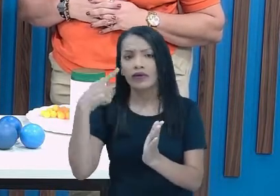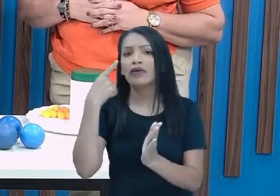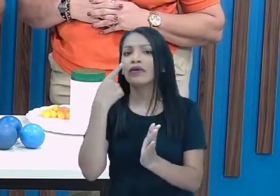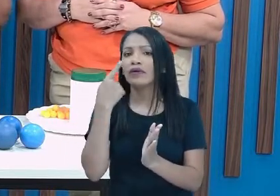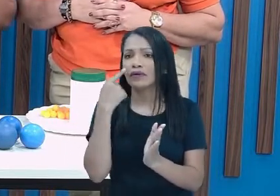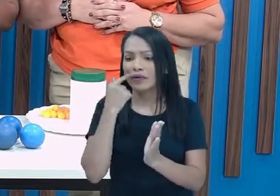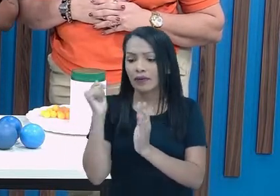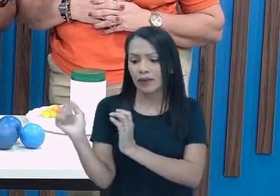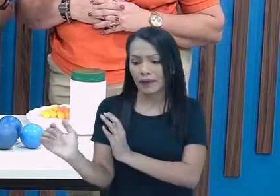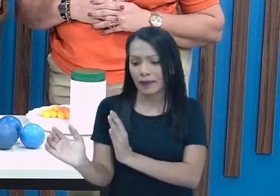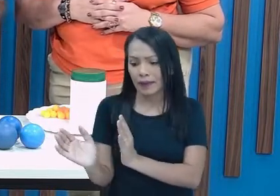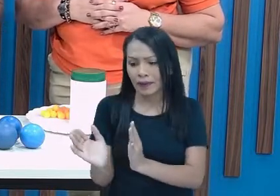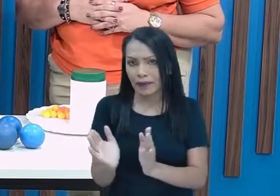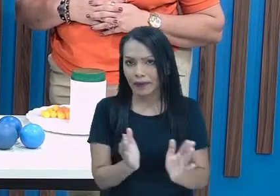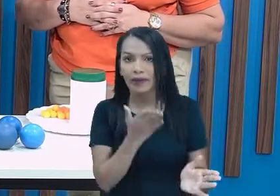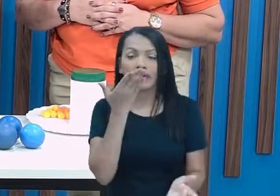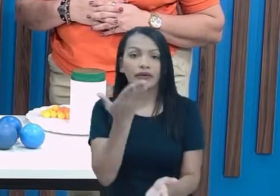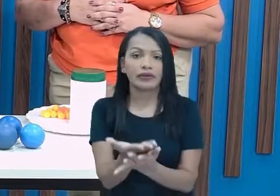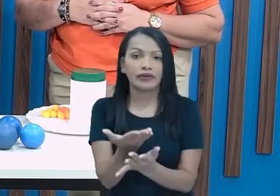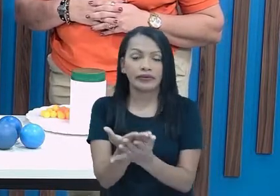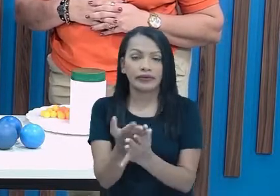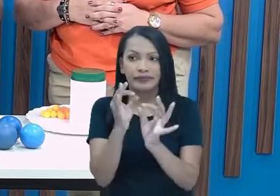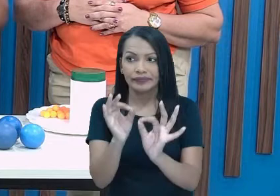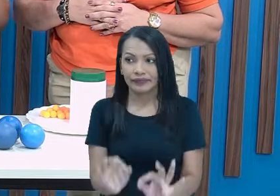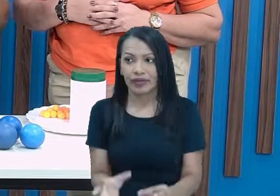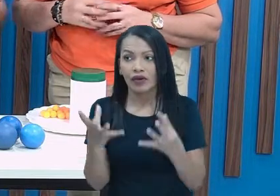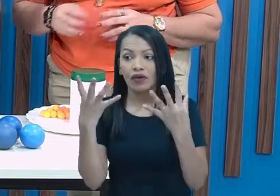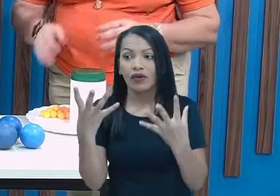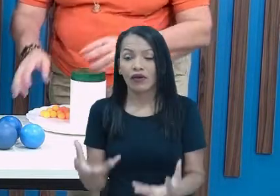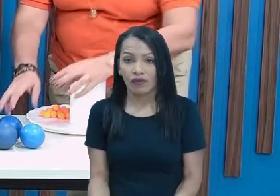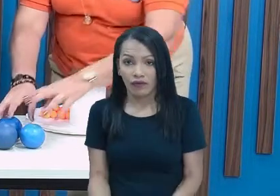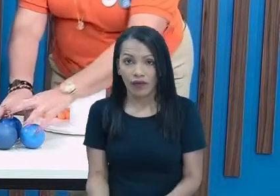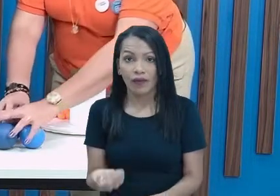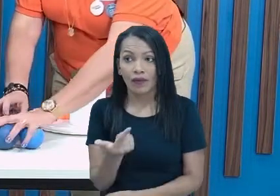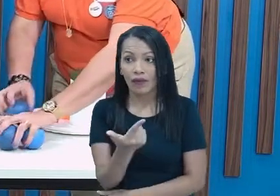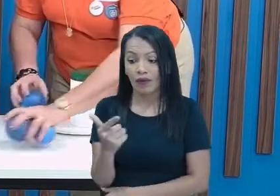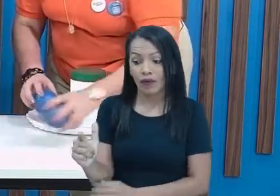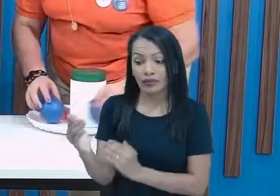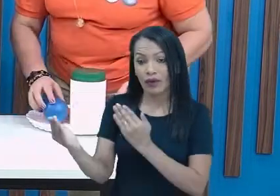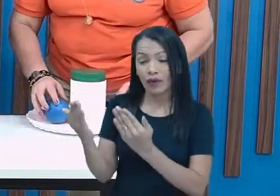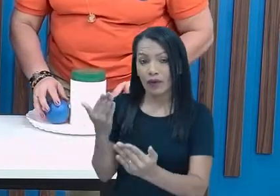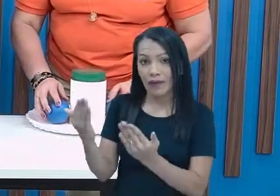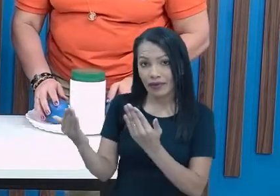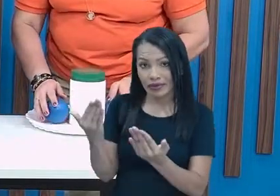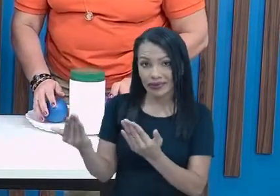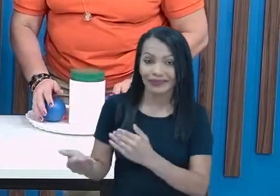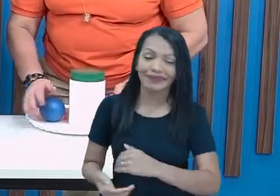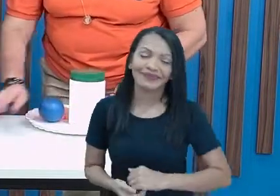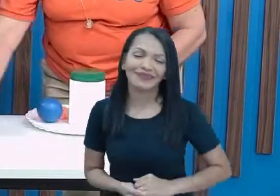aqui durante todo o decorrer da nossa aula, tá certo? Vamos para mais outra comparação.